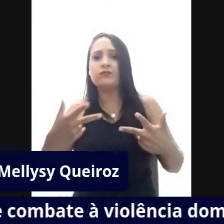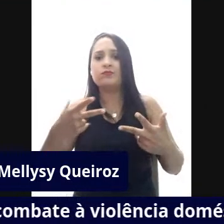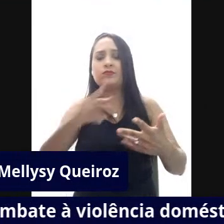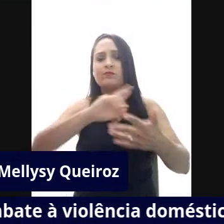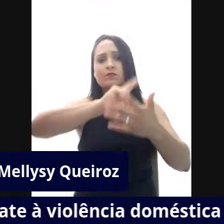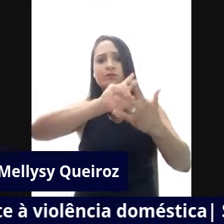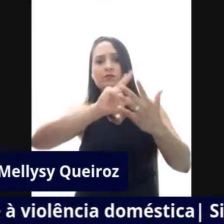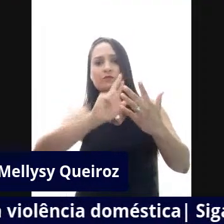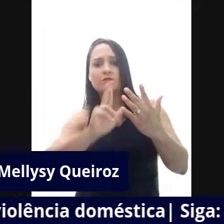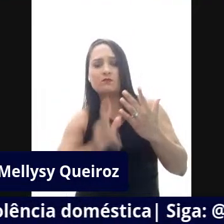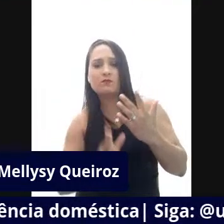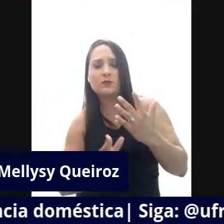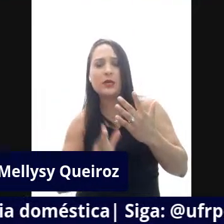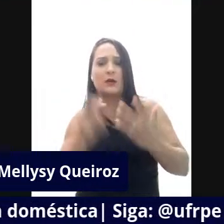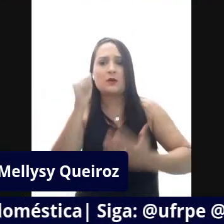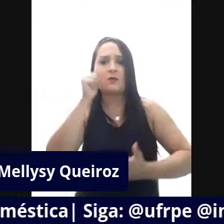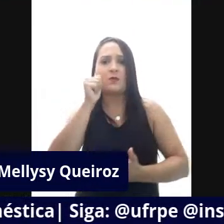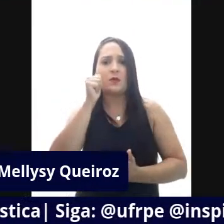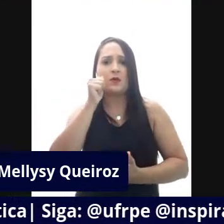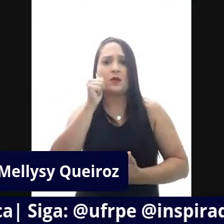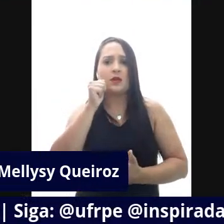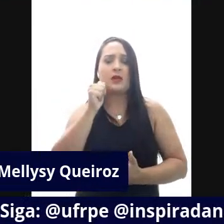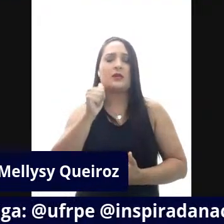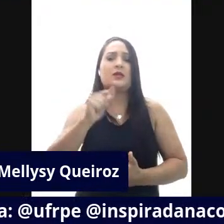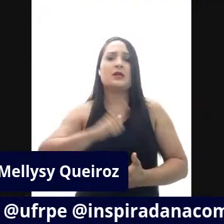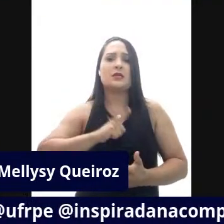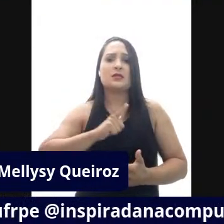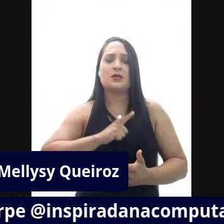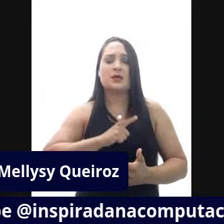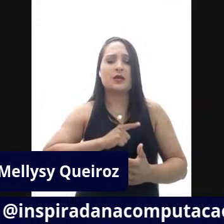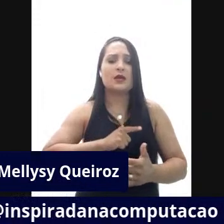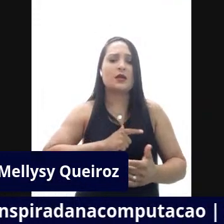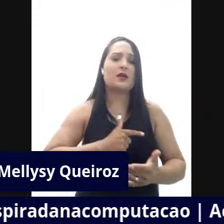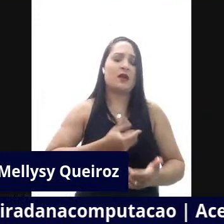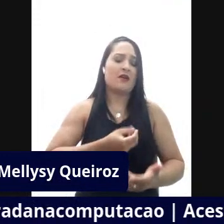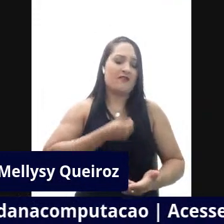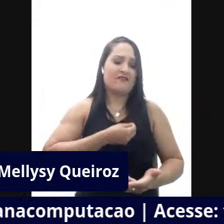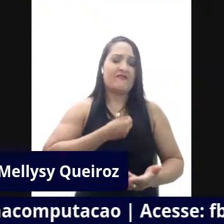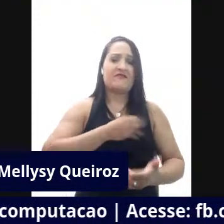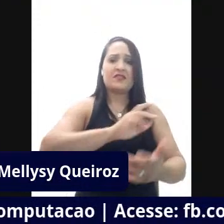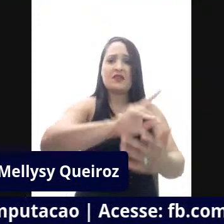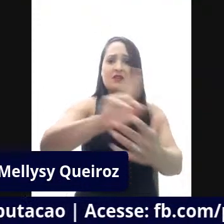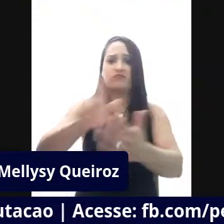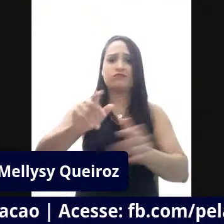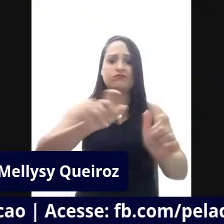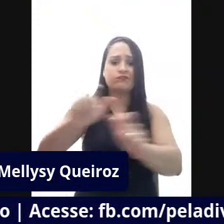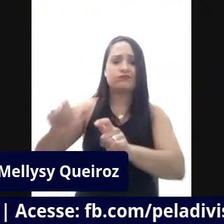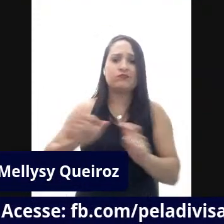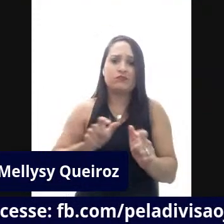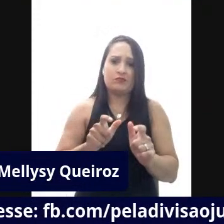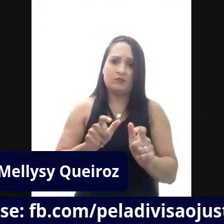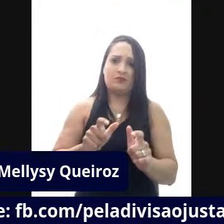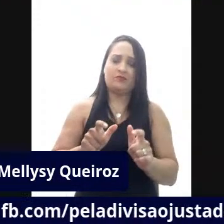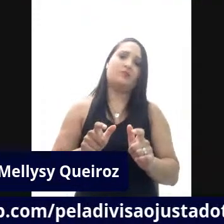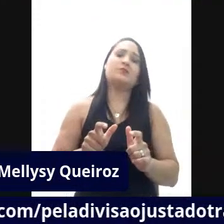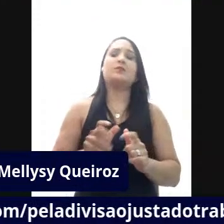vivem em diferentes condições. Então, a campanha, ela tem esse propósito de